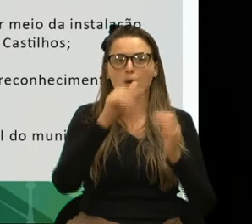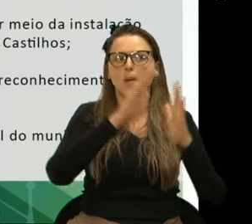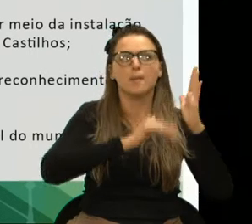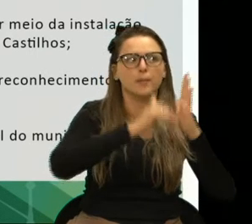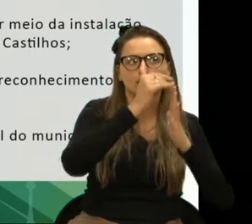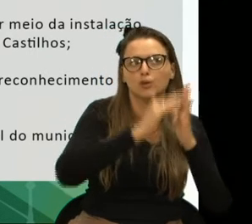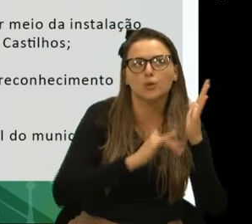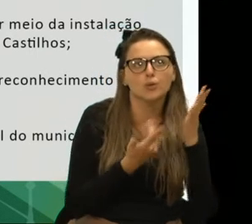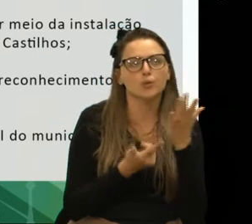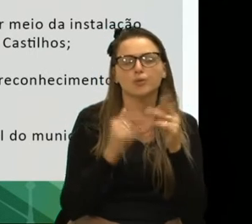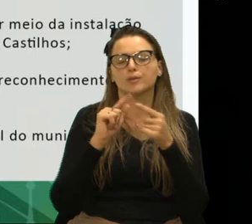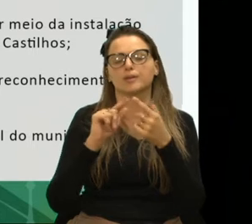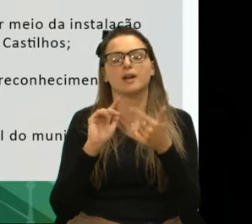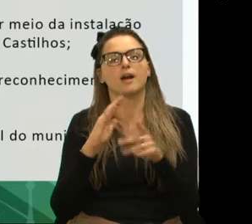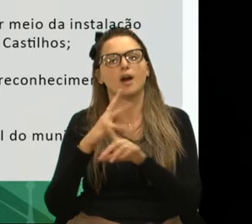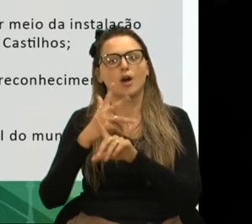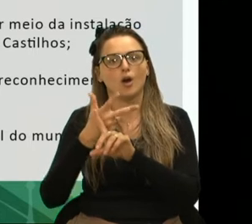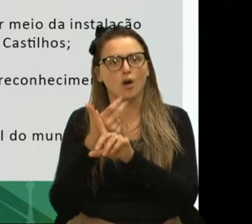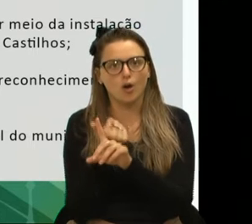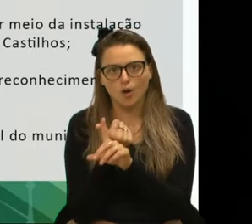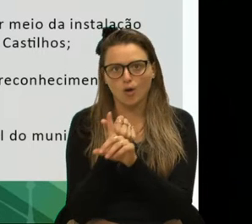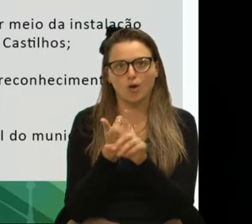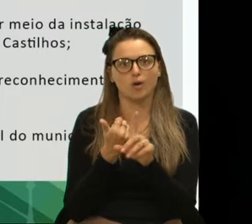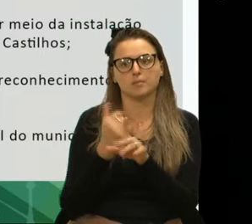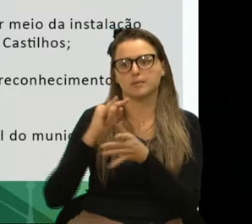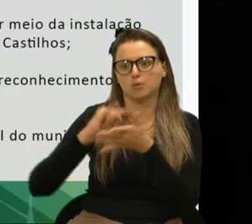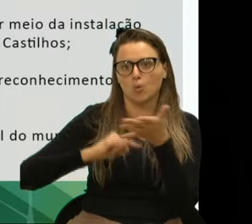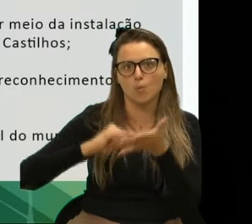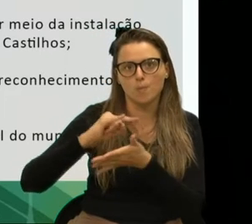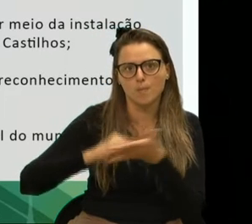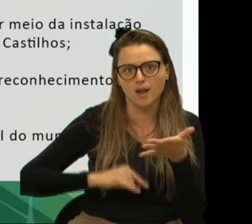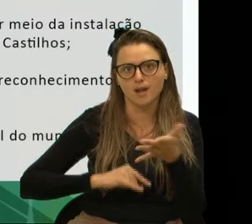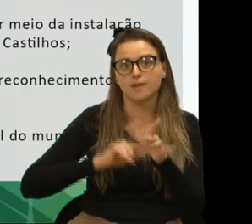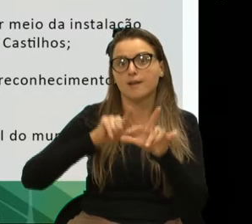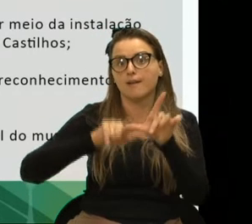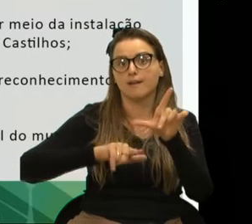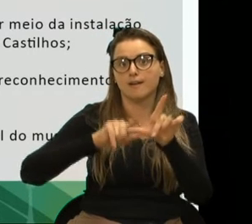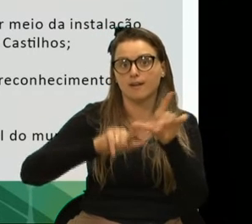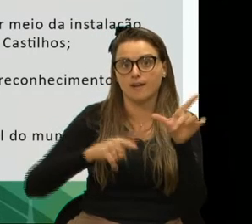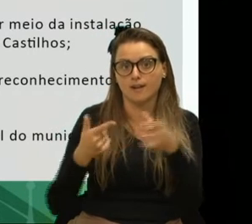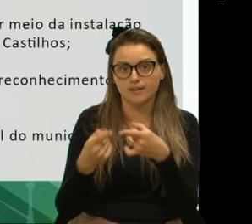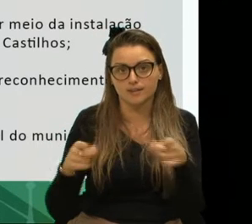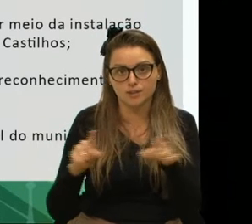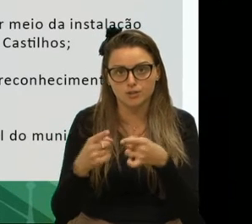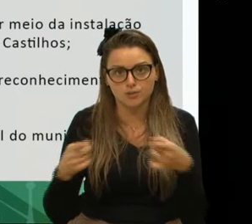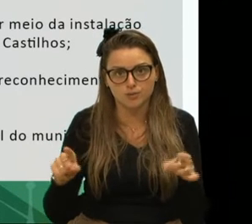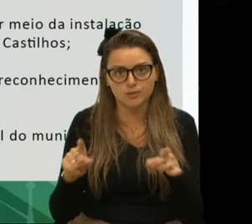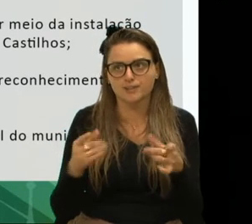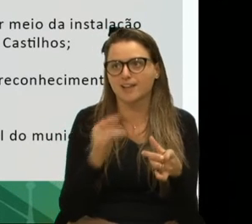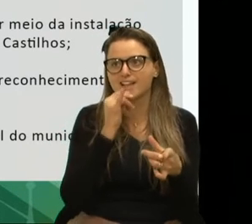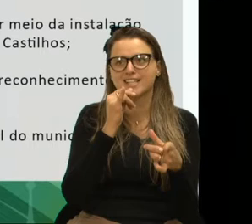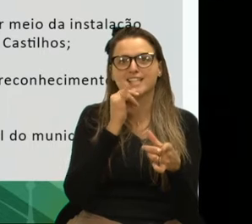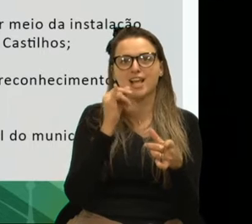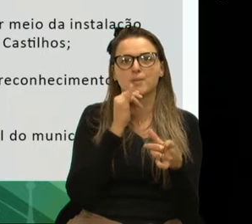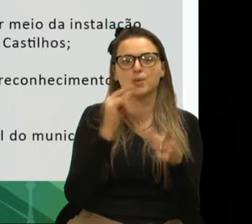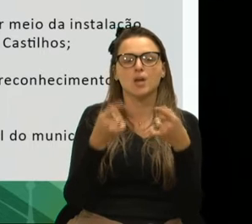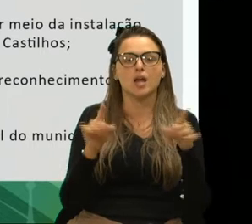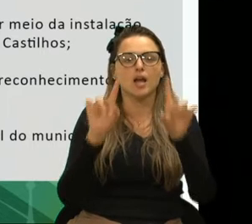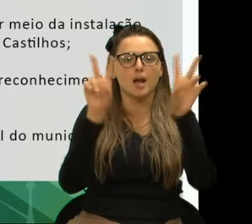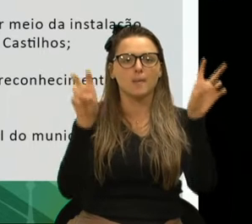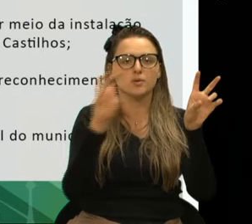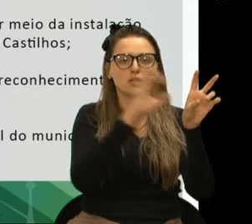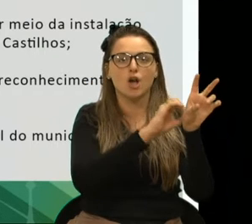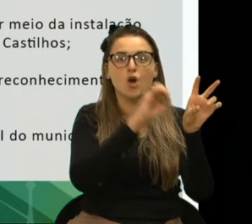pinturas, de obras de arte, de documentos, letras de música, presidente, ou de casa,